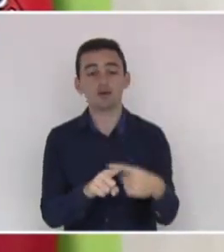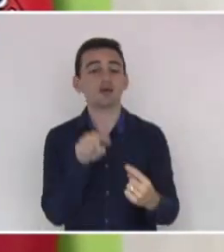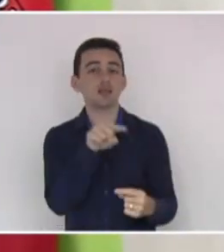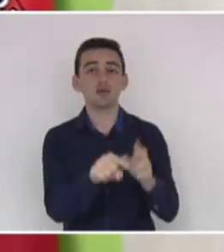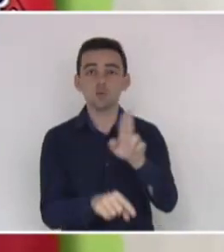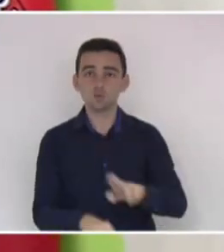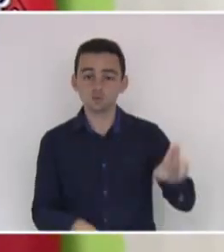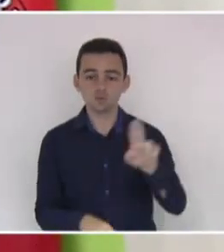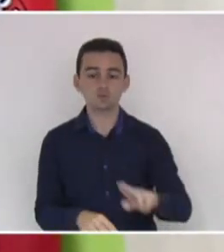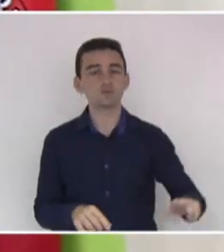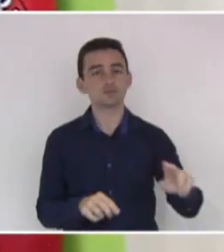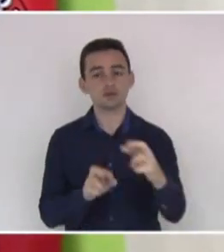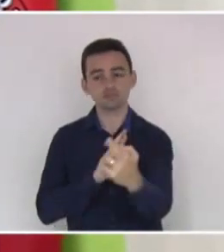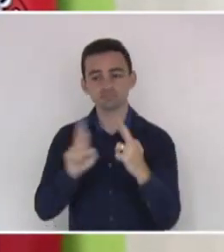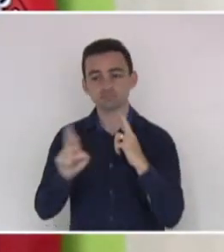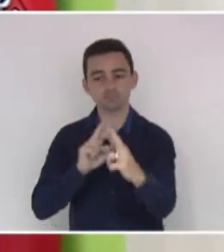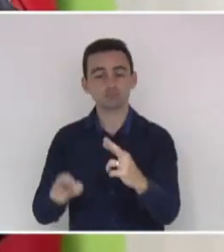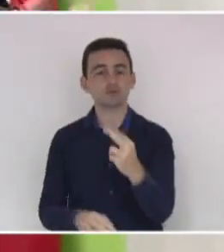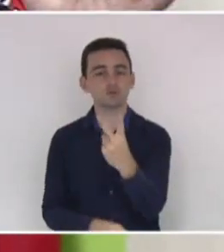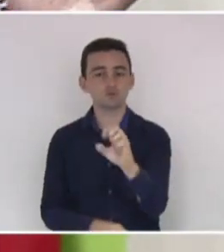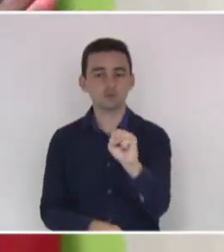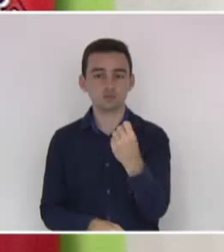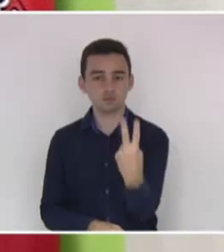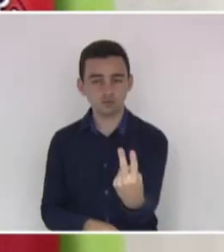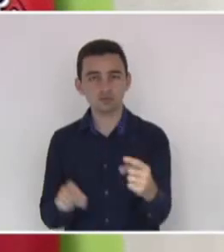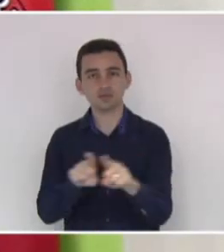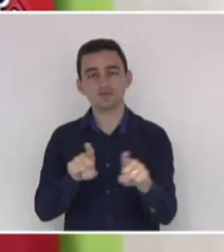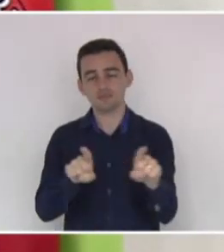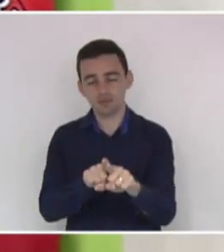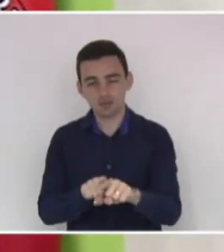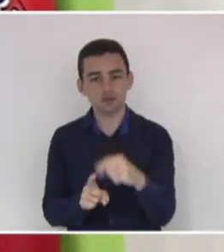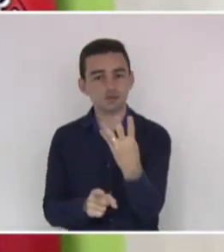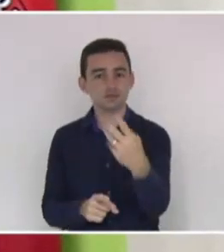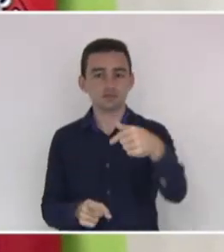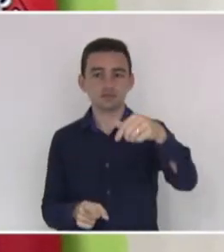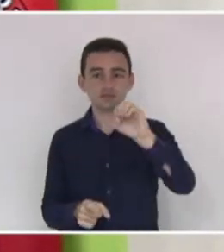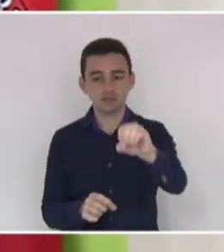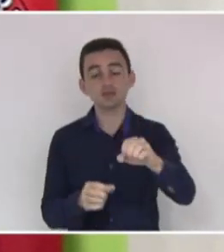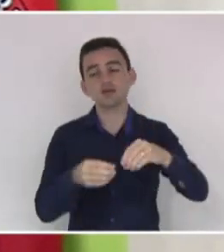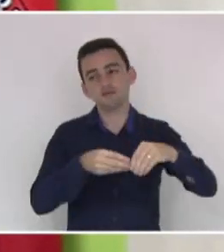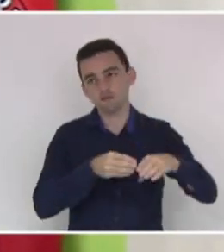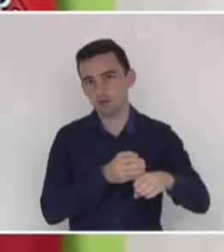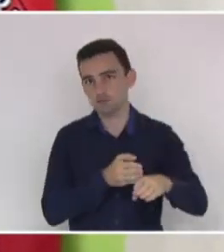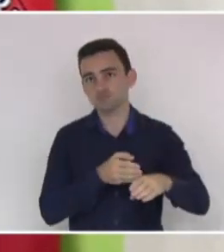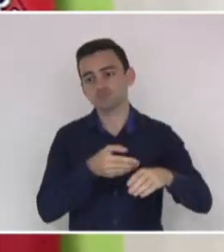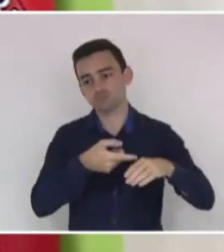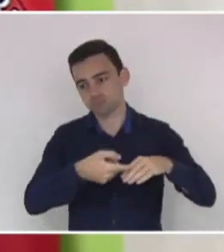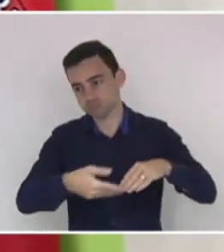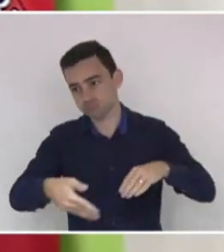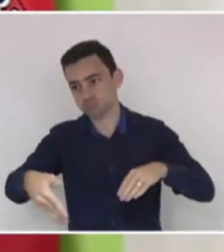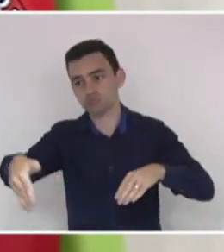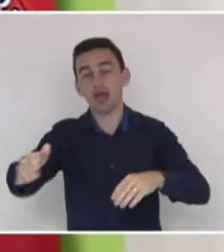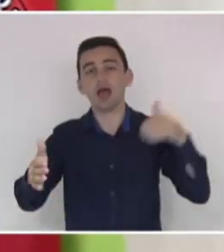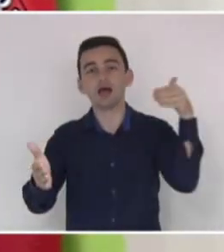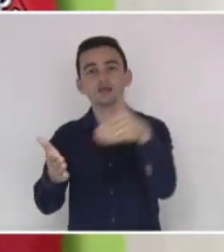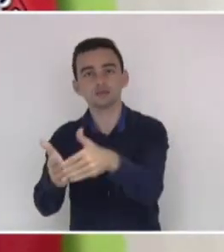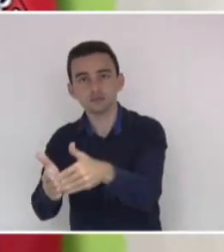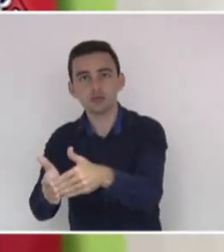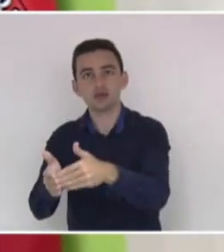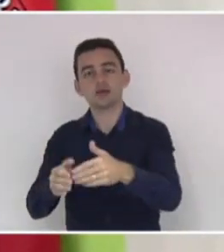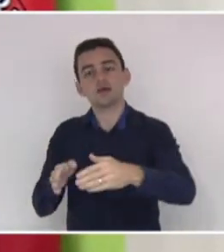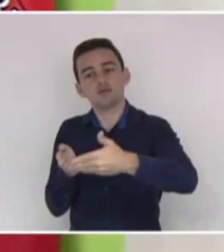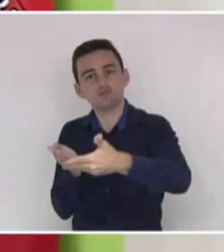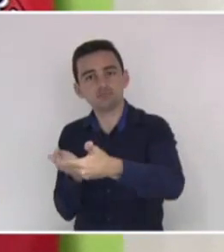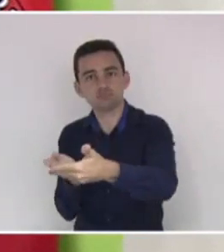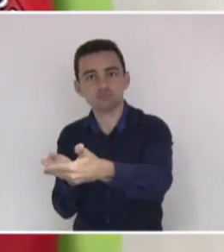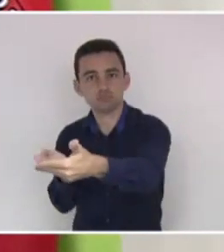BR-282 e a 470 para chegar até os nossos portos, onde são exportados. A produção de milho faz com